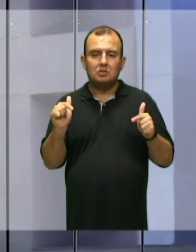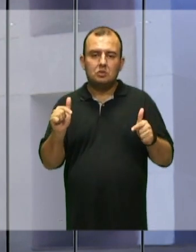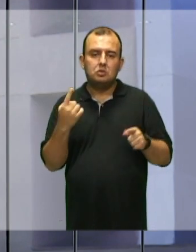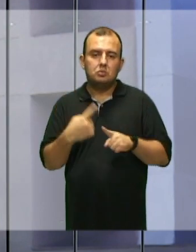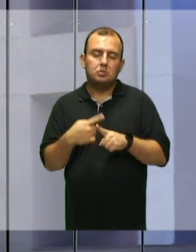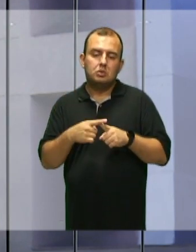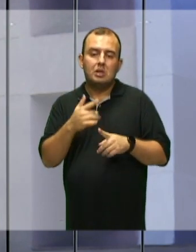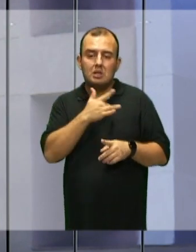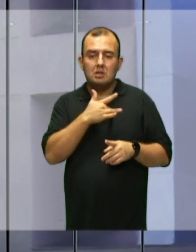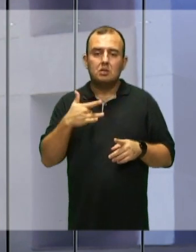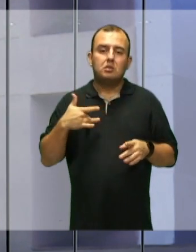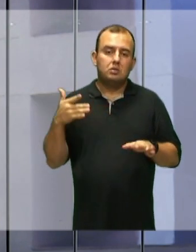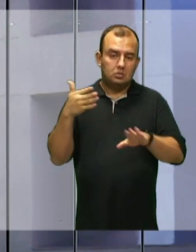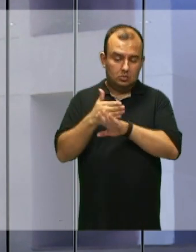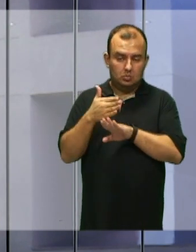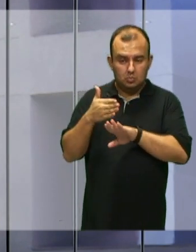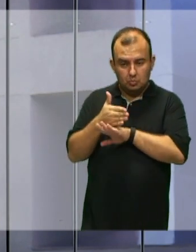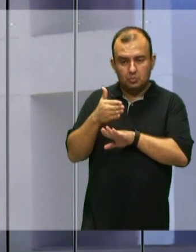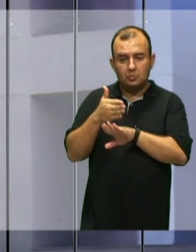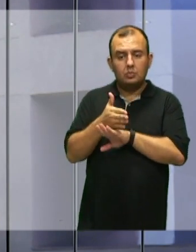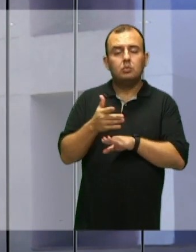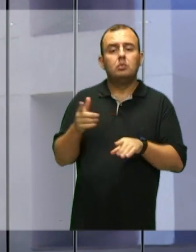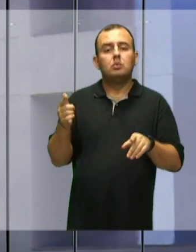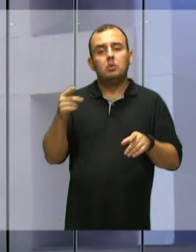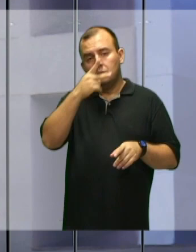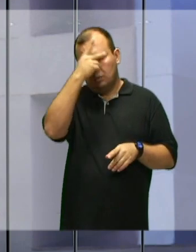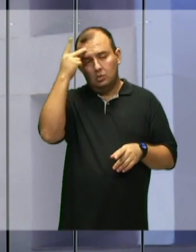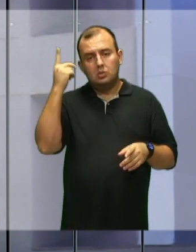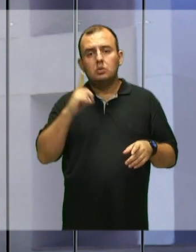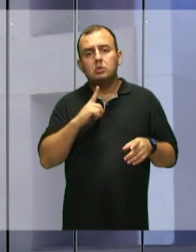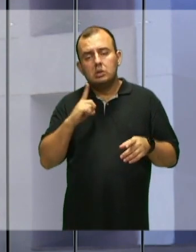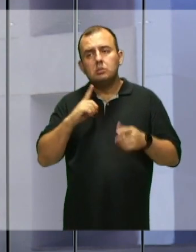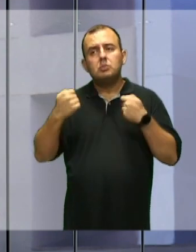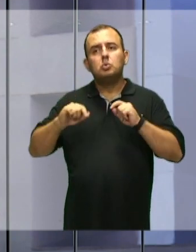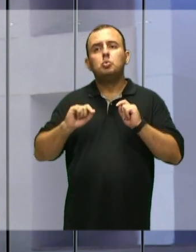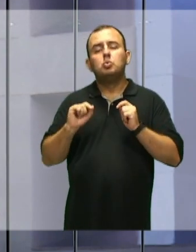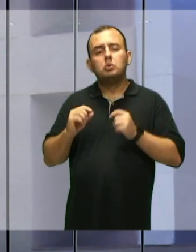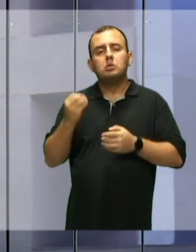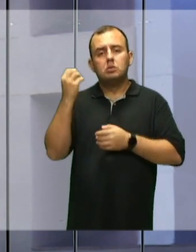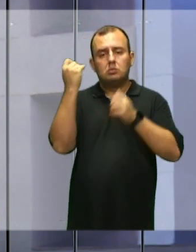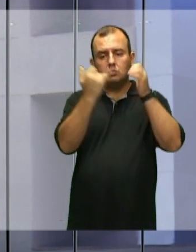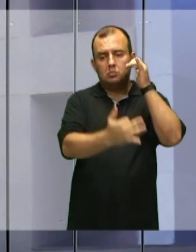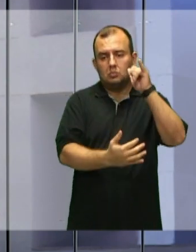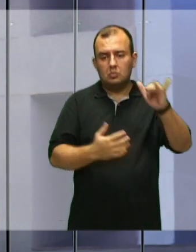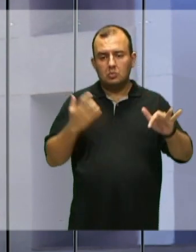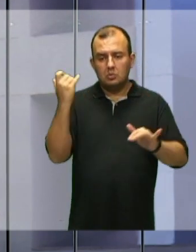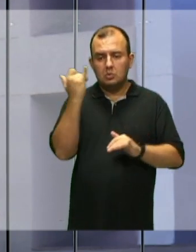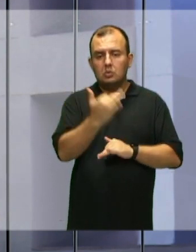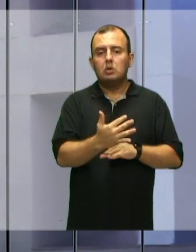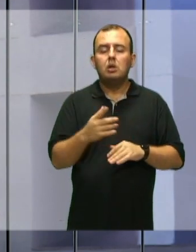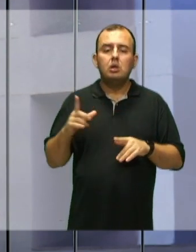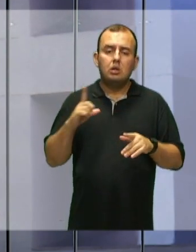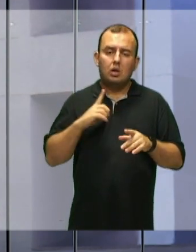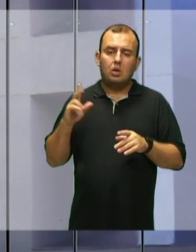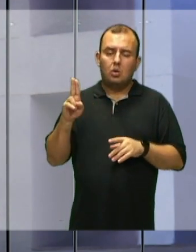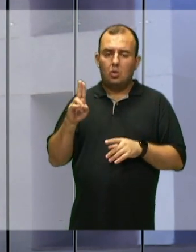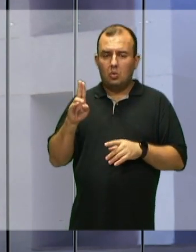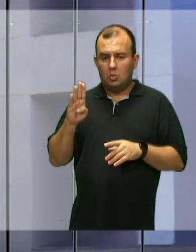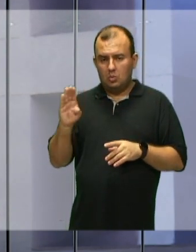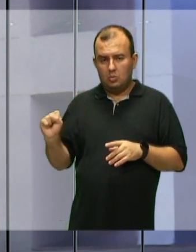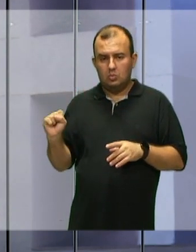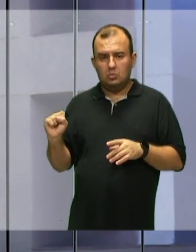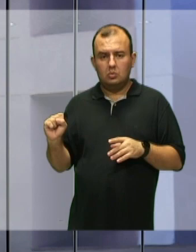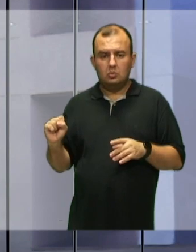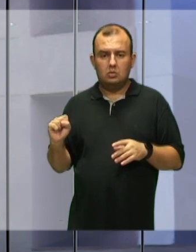porque na saúde pessoas participam na saúde as pessoas elas trazem sim suas demandas né O que tá acontecendo eh não tem uma unidade de saúde unidade